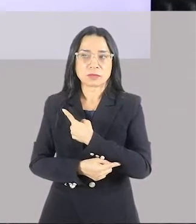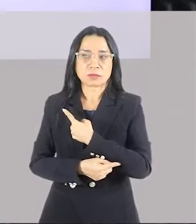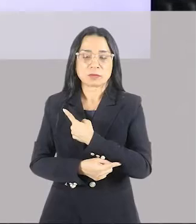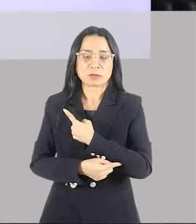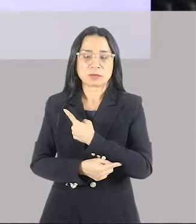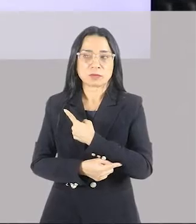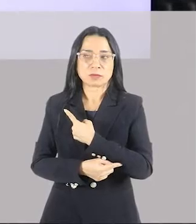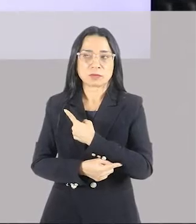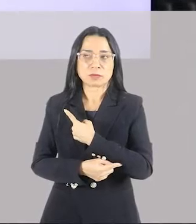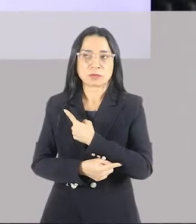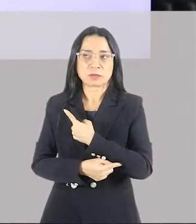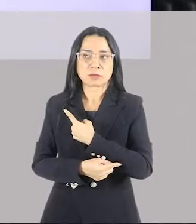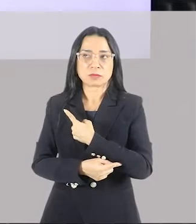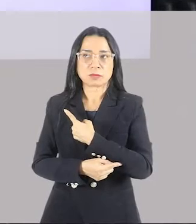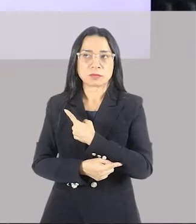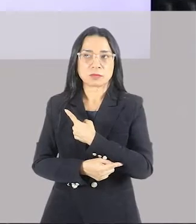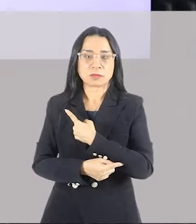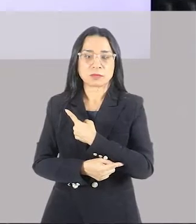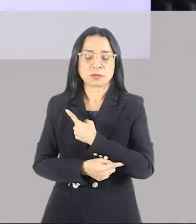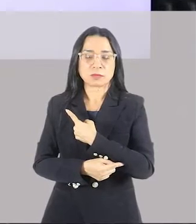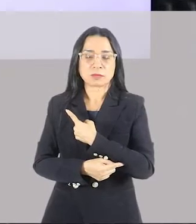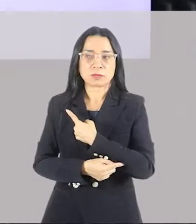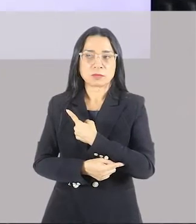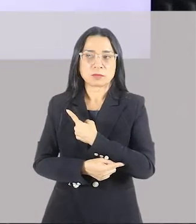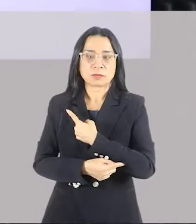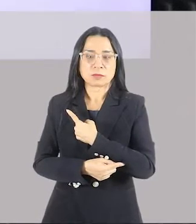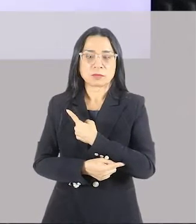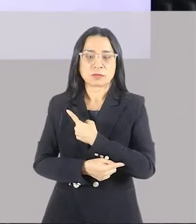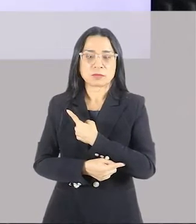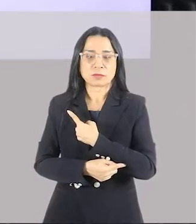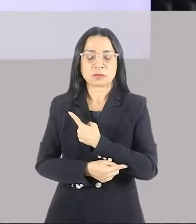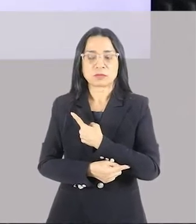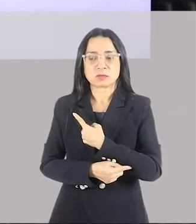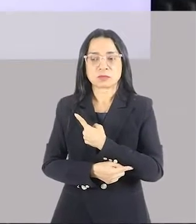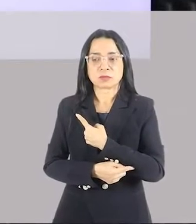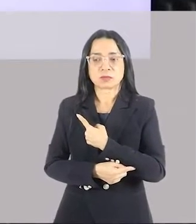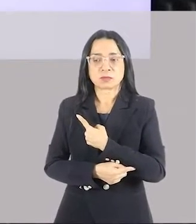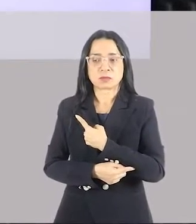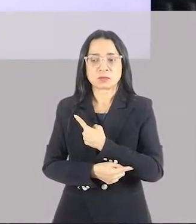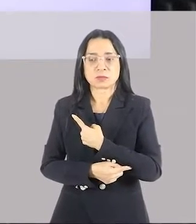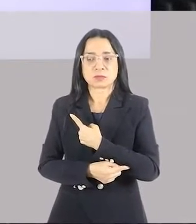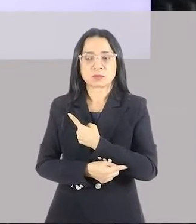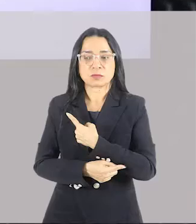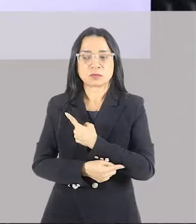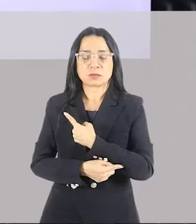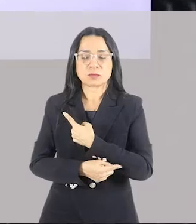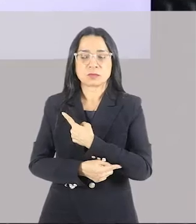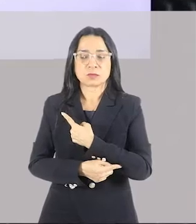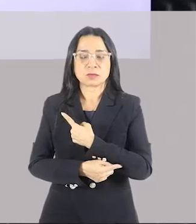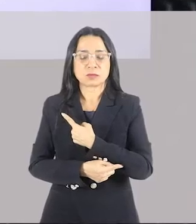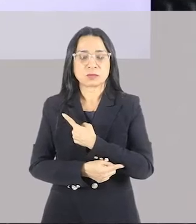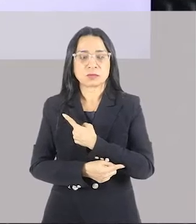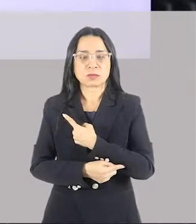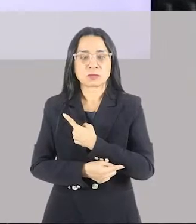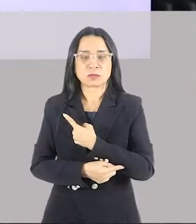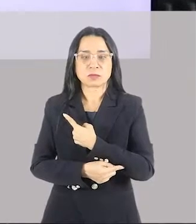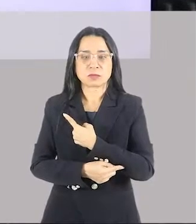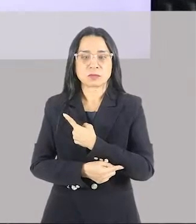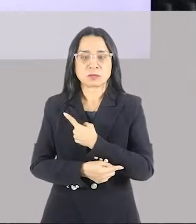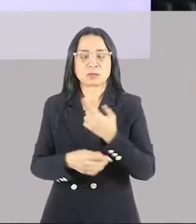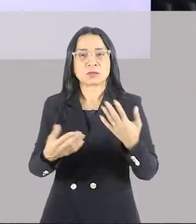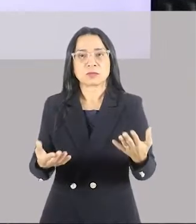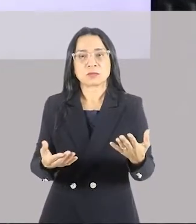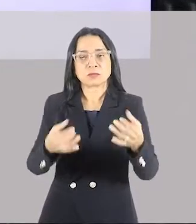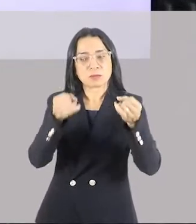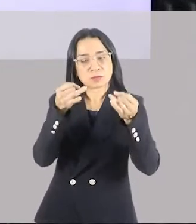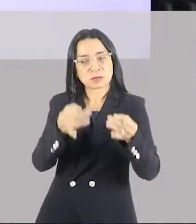pelo poder concedente, artigo 40 da lei que prevê as permissões. Vamos